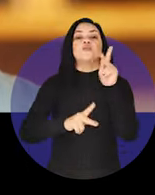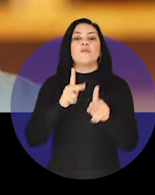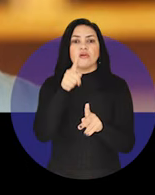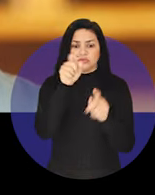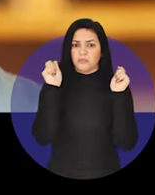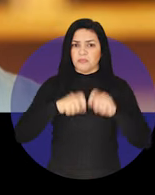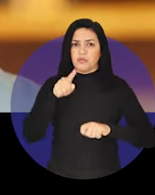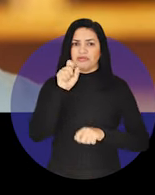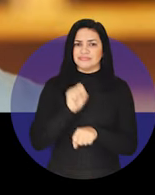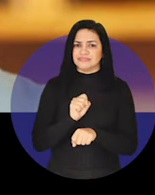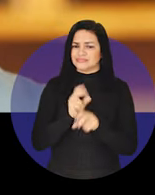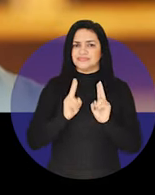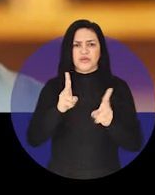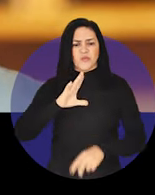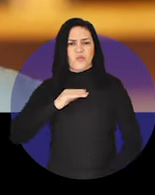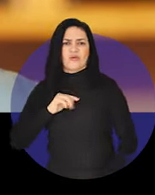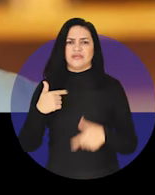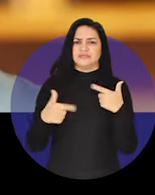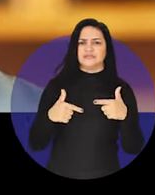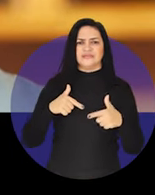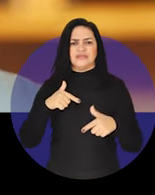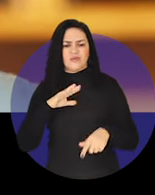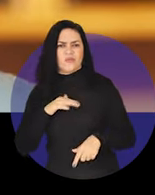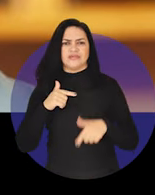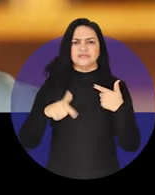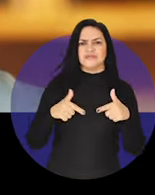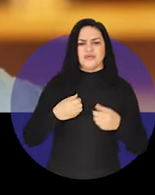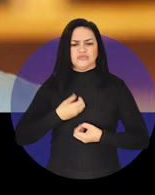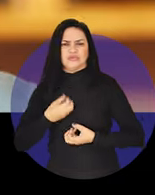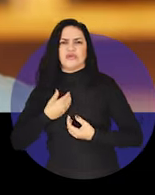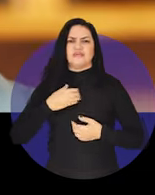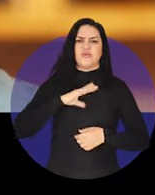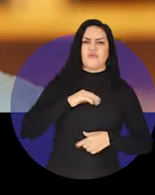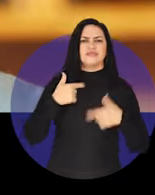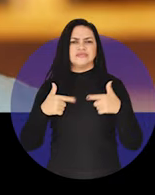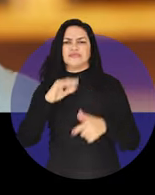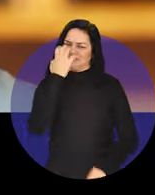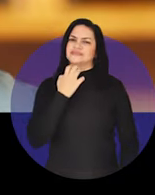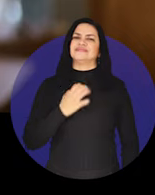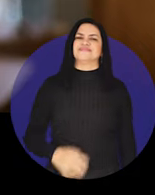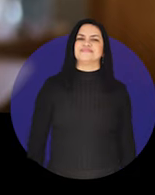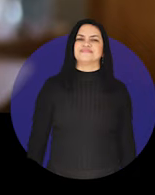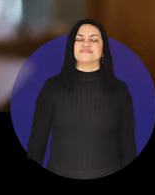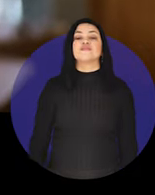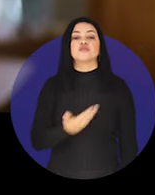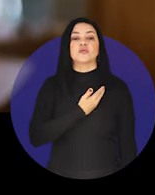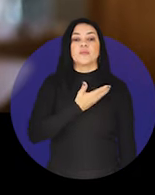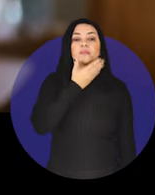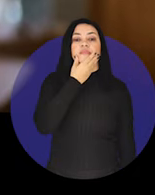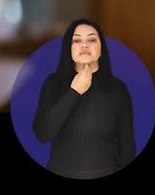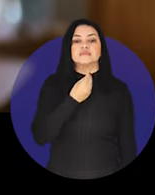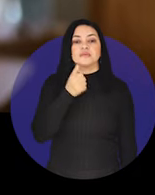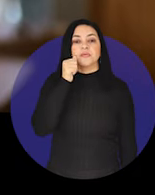pode esperar o de sempre: coragem e trabalho. Coragem, trabalho, dedicação, coragem, trabalho, seriedade. Meus